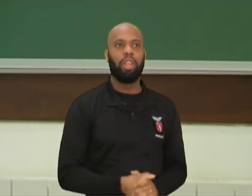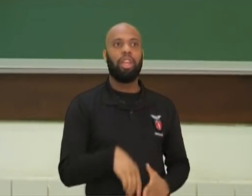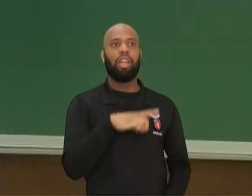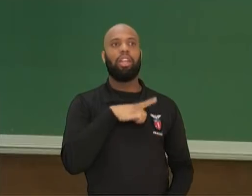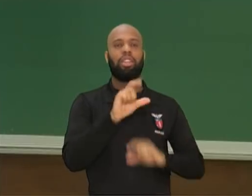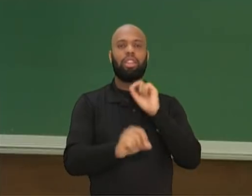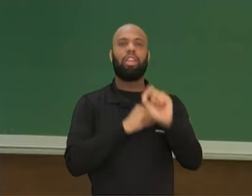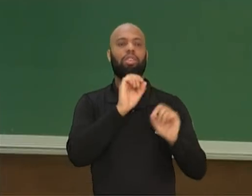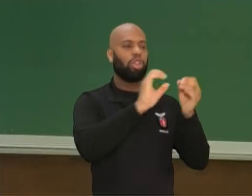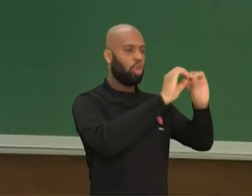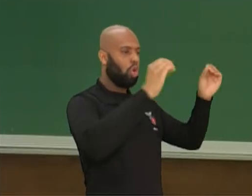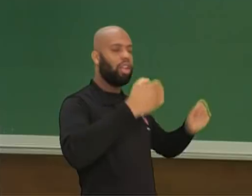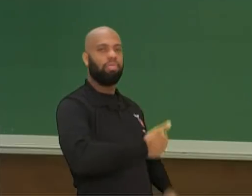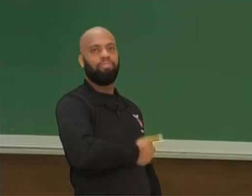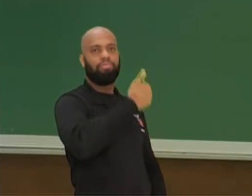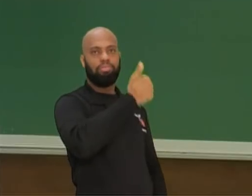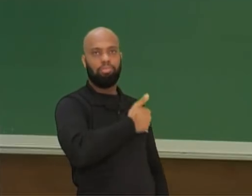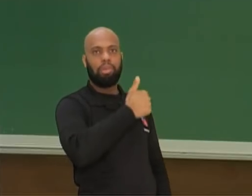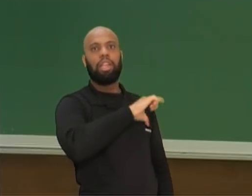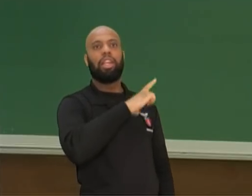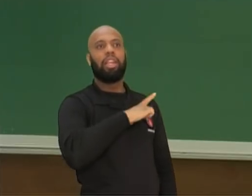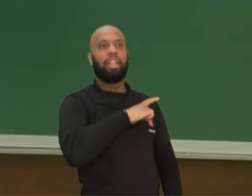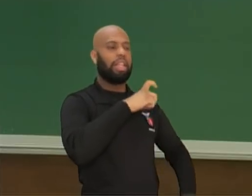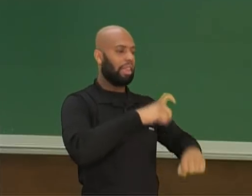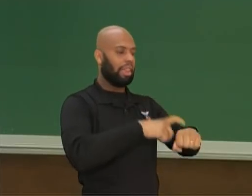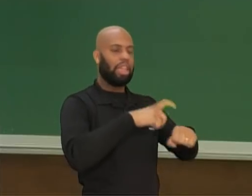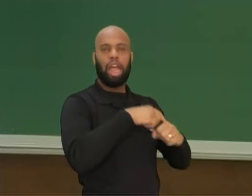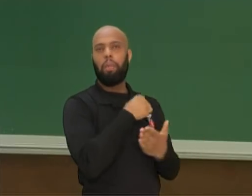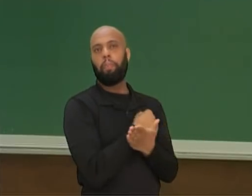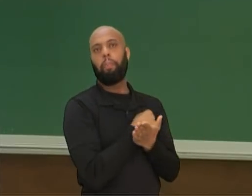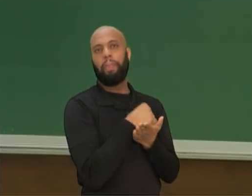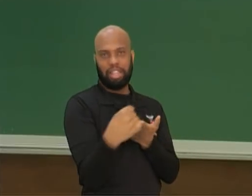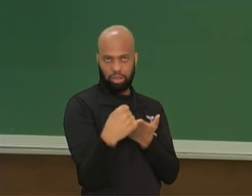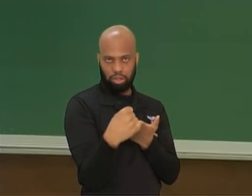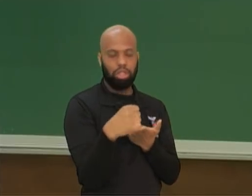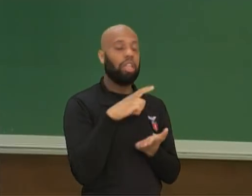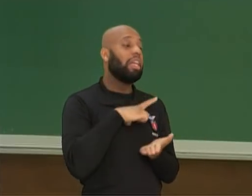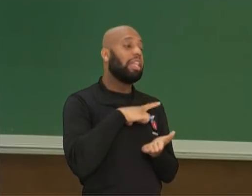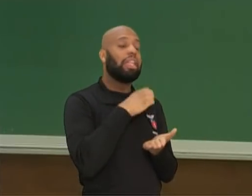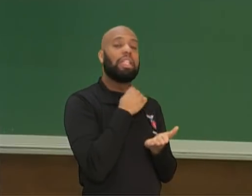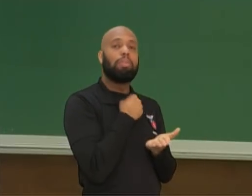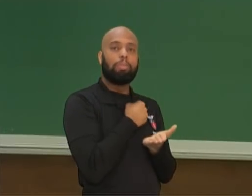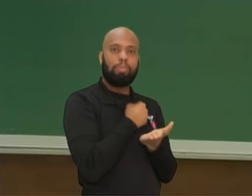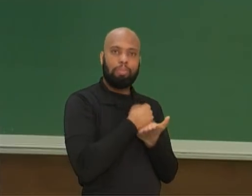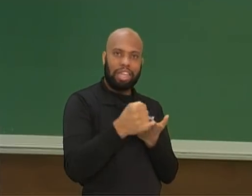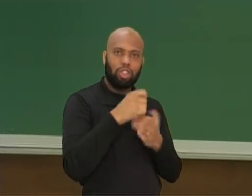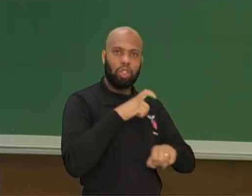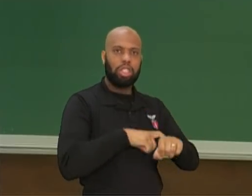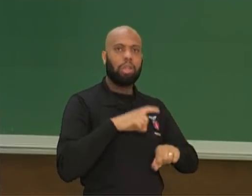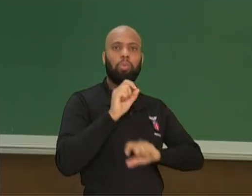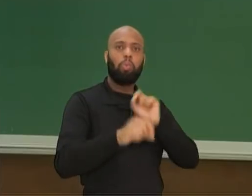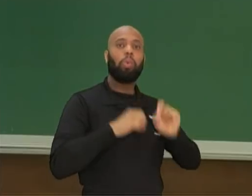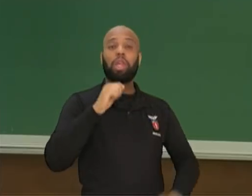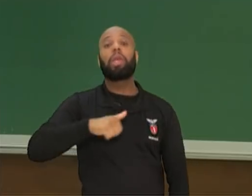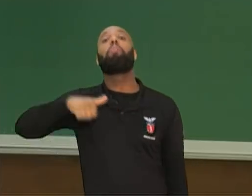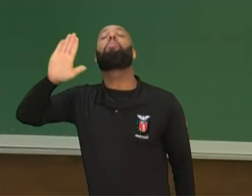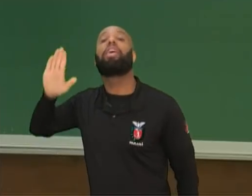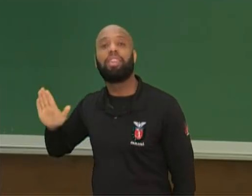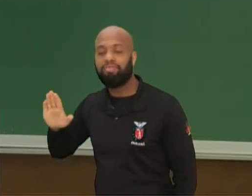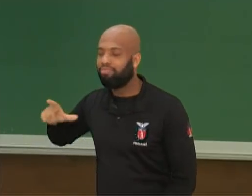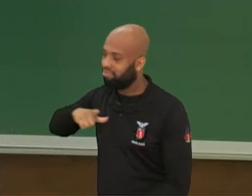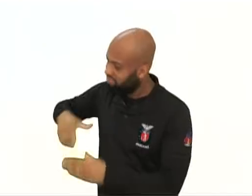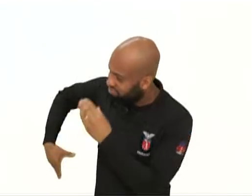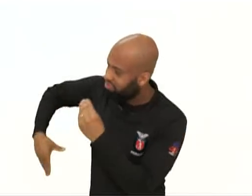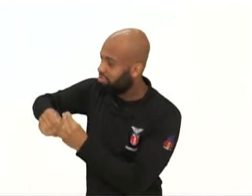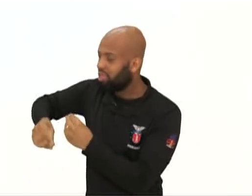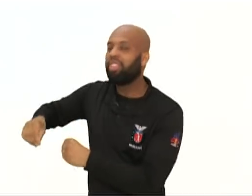que nós temos ali? A primeira, o tempo passou. O tempo passou e o que aconteceu mais? A adição.